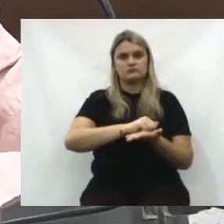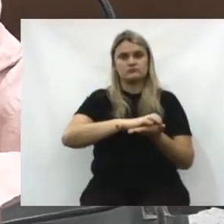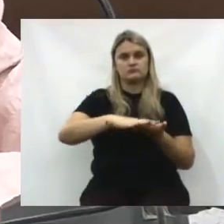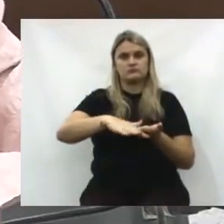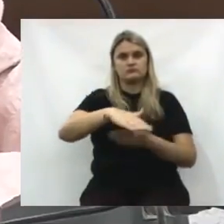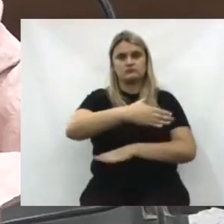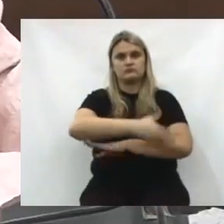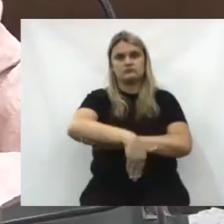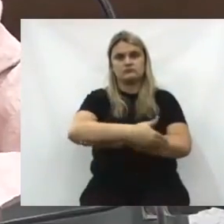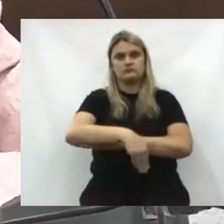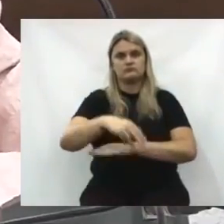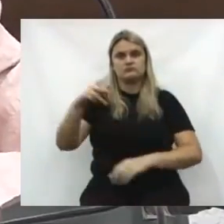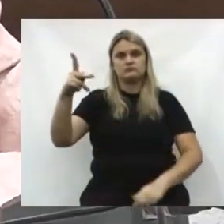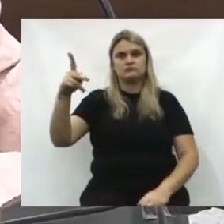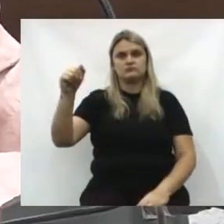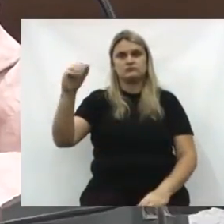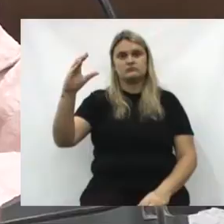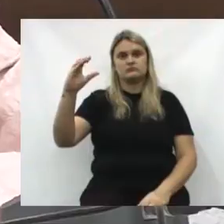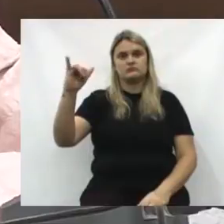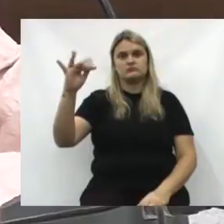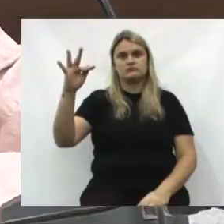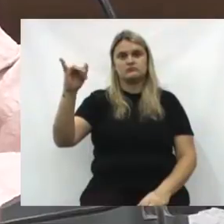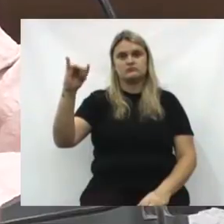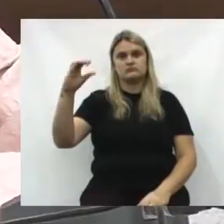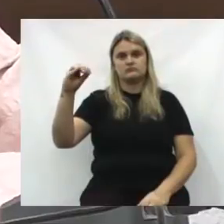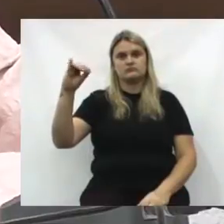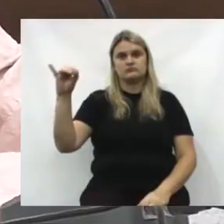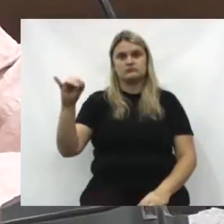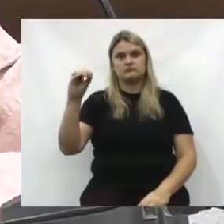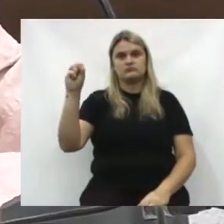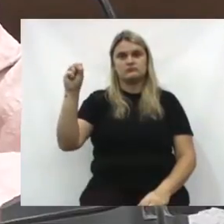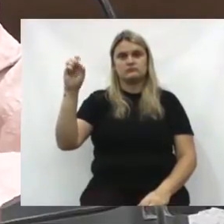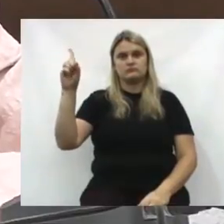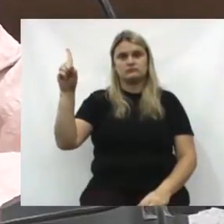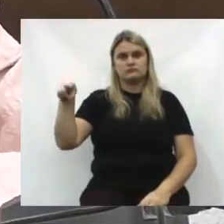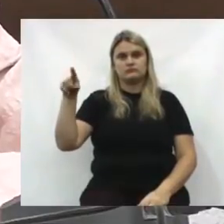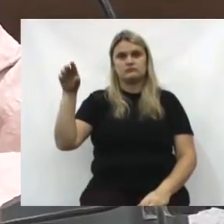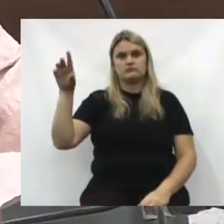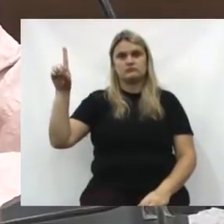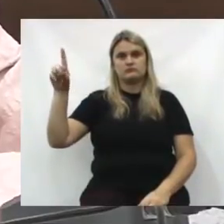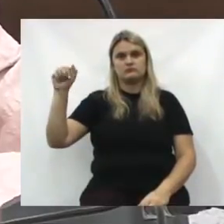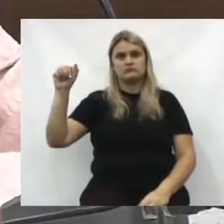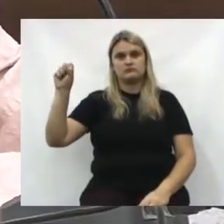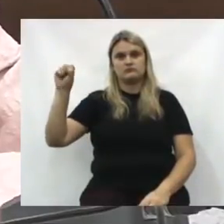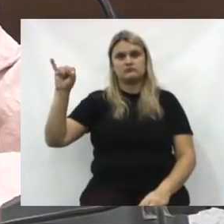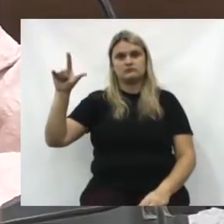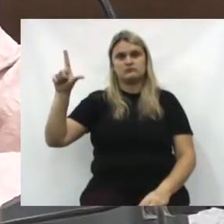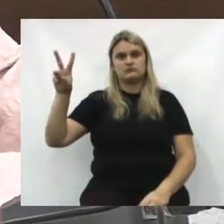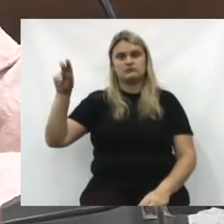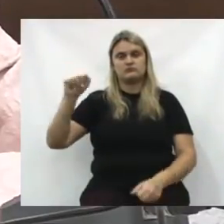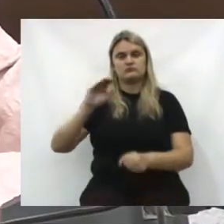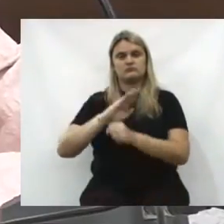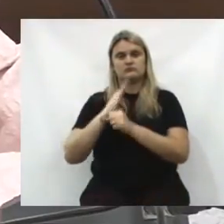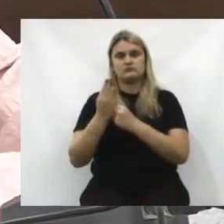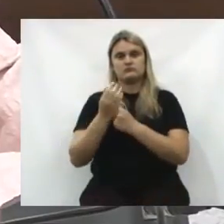projeto de asfaltamento da rua Pacífico José da Silva, no bairro São